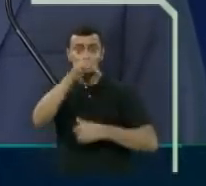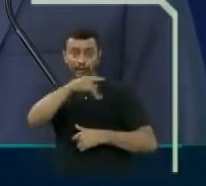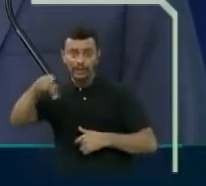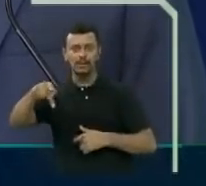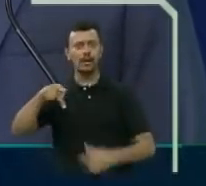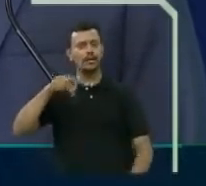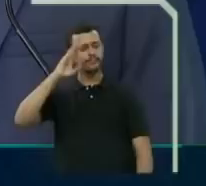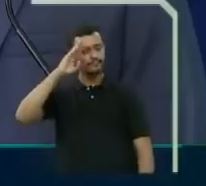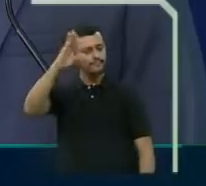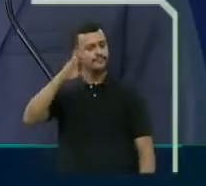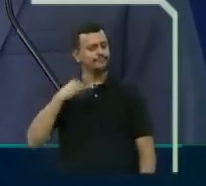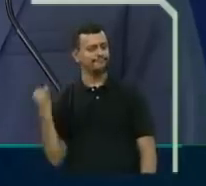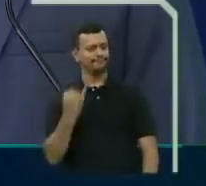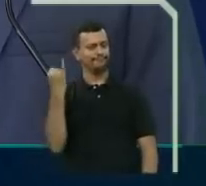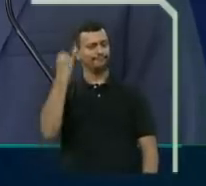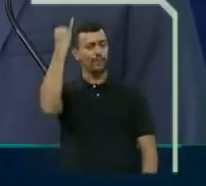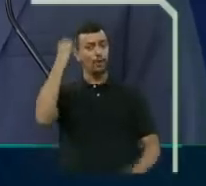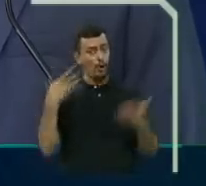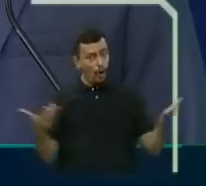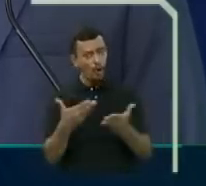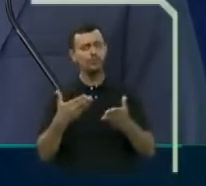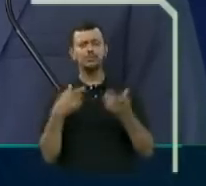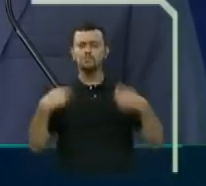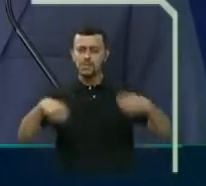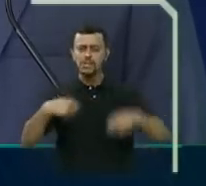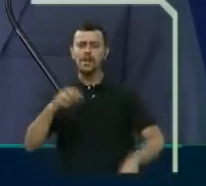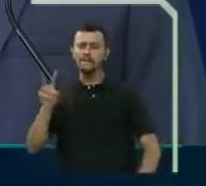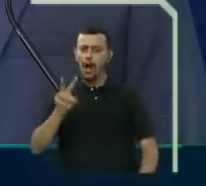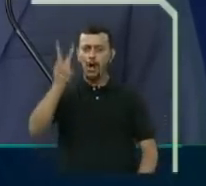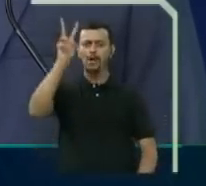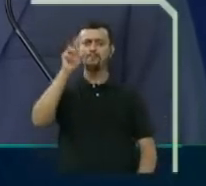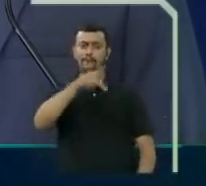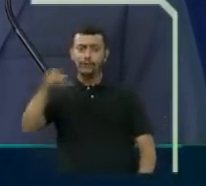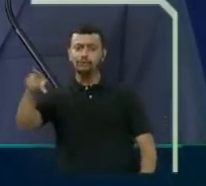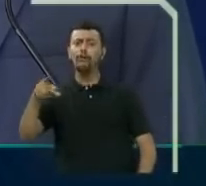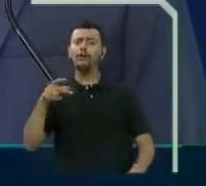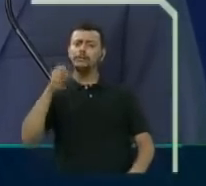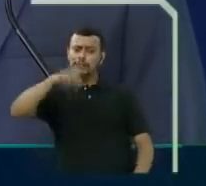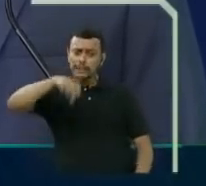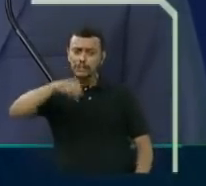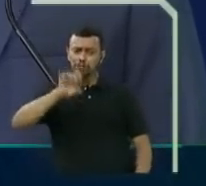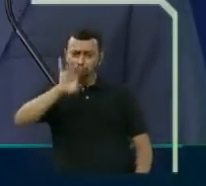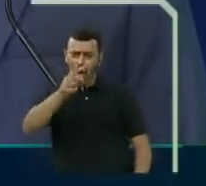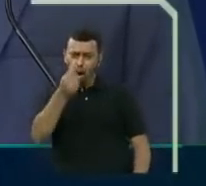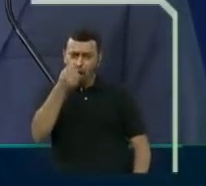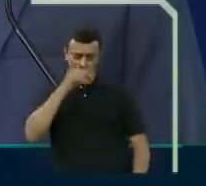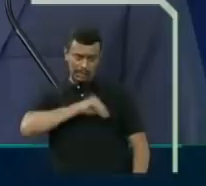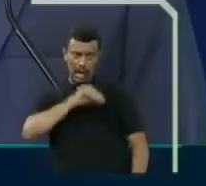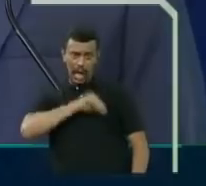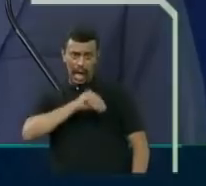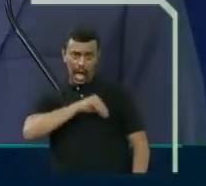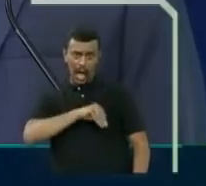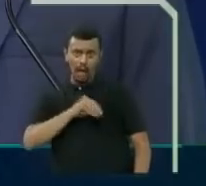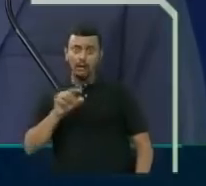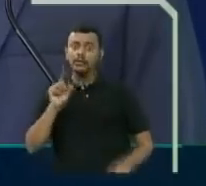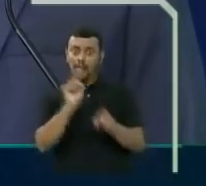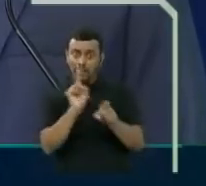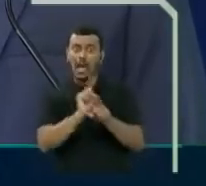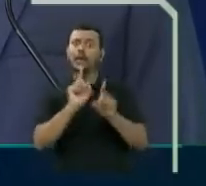fundamental. Nós temos, sim, que valorizar o professor, não apenas na questão salarial, mas, sobretudo, nas condições de